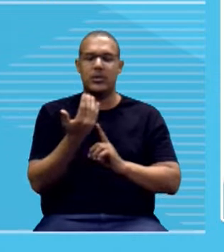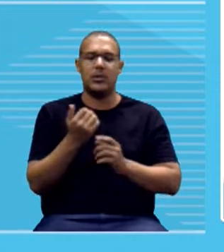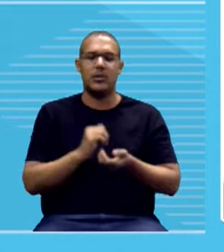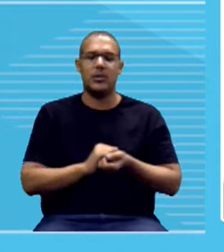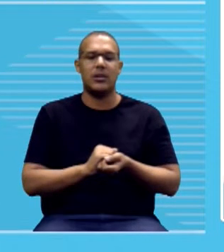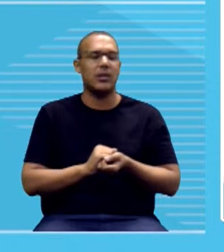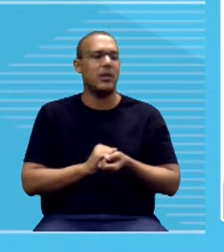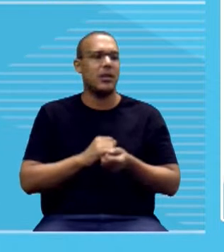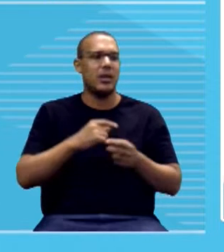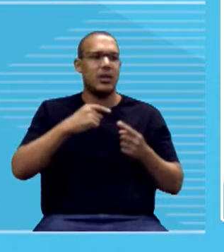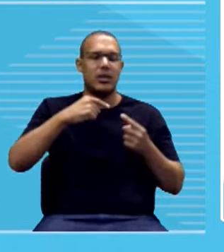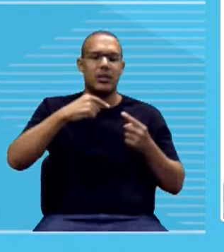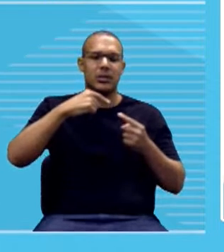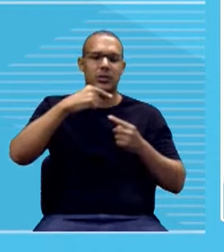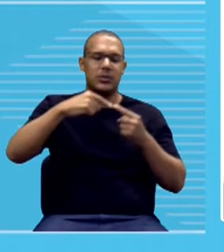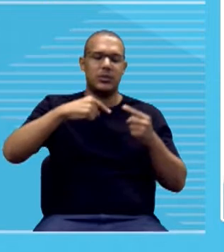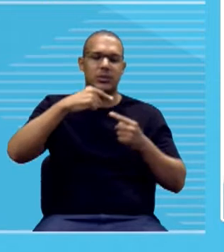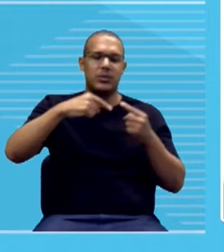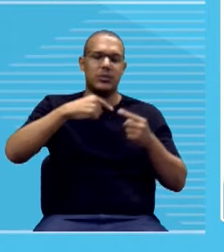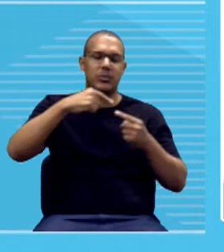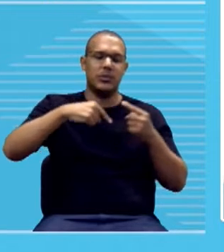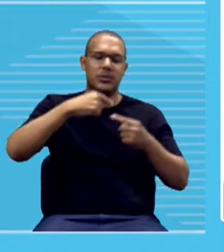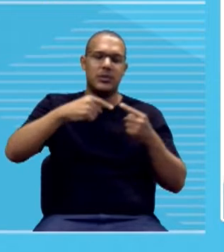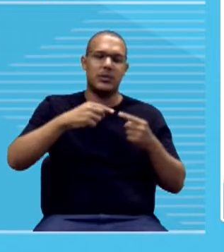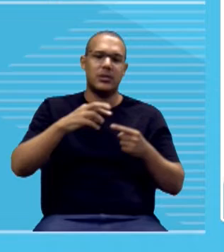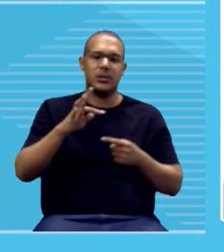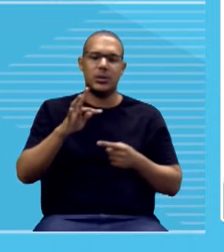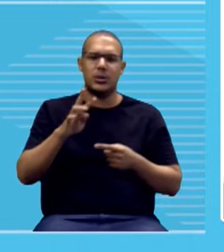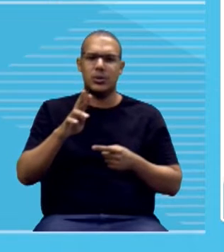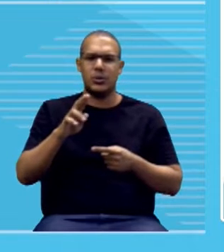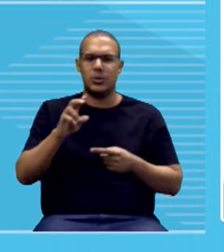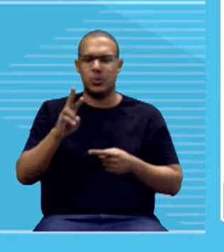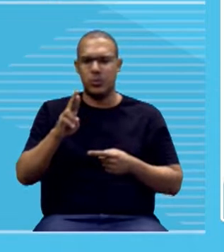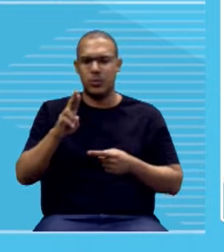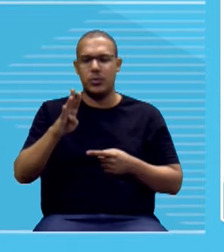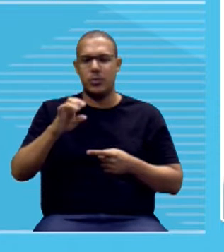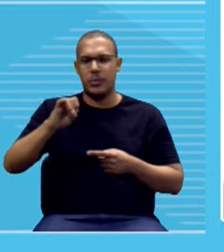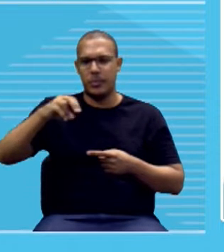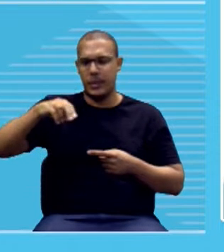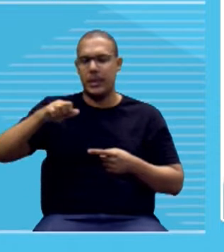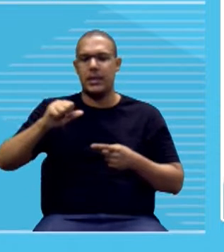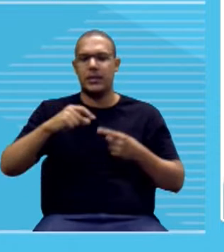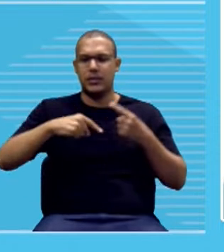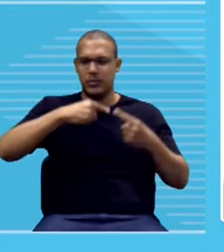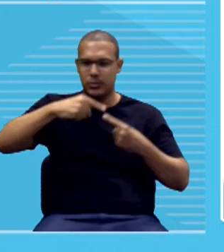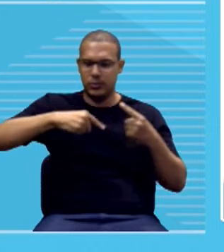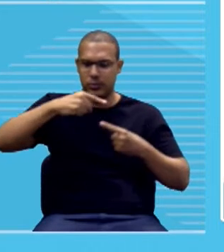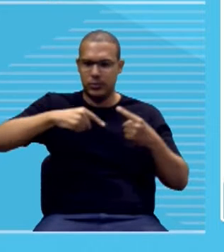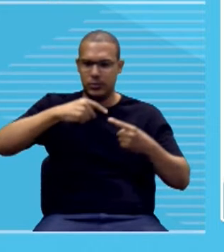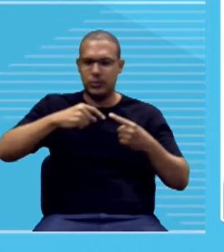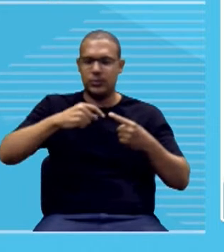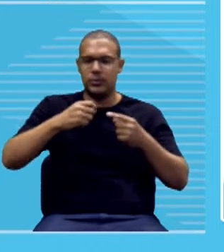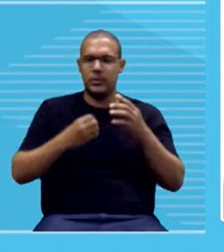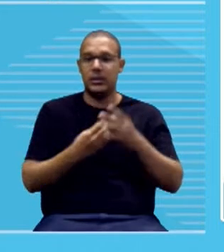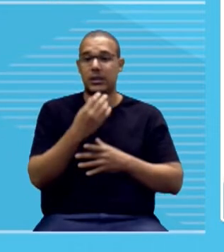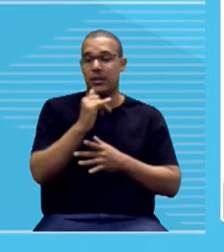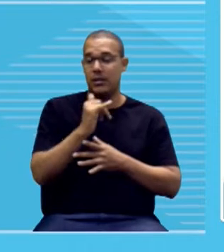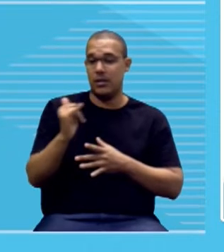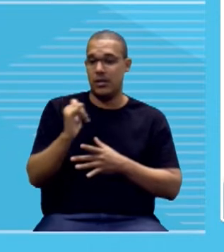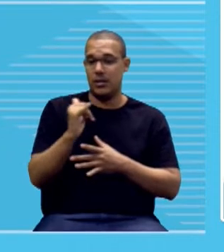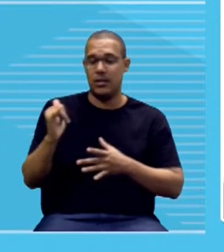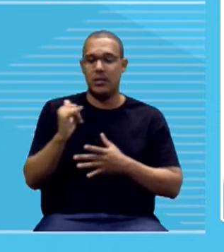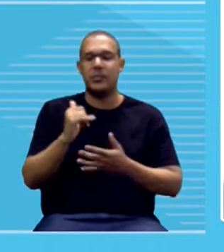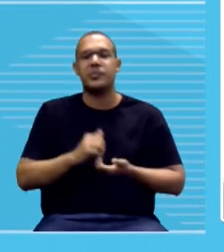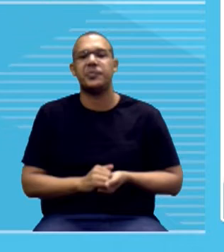as turbinas das usinas girem, né? O que cria a eletricidade. Então, você tem a quebra desse átomo e ele vai fazer com